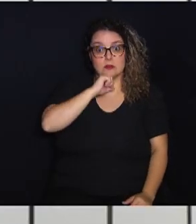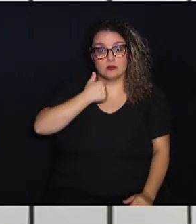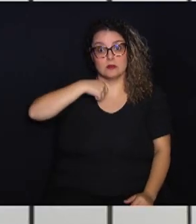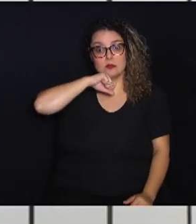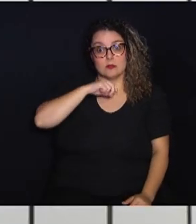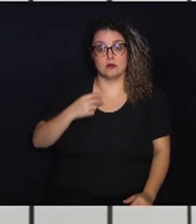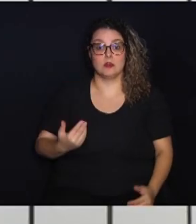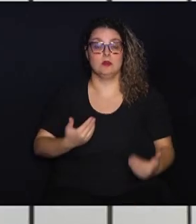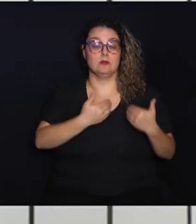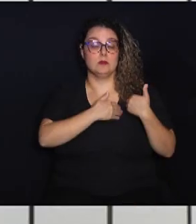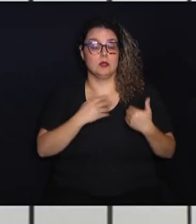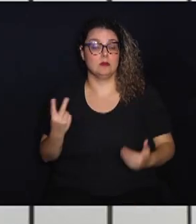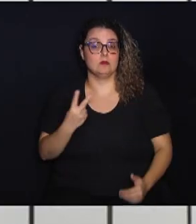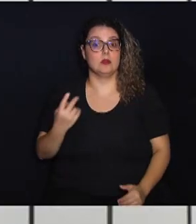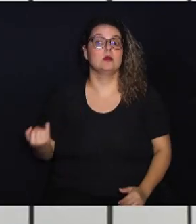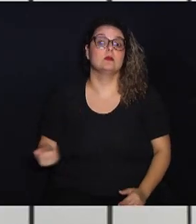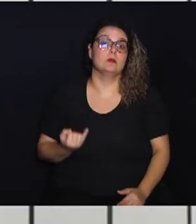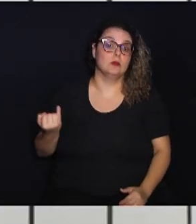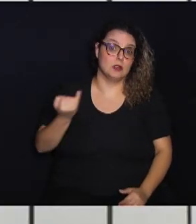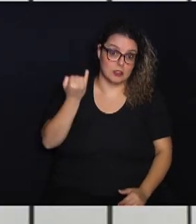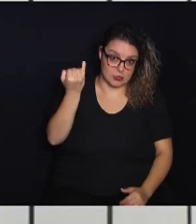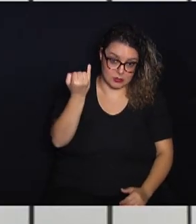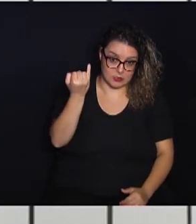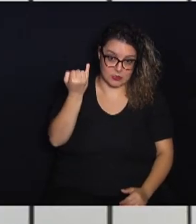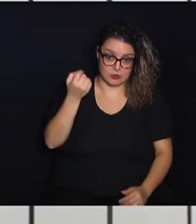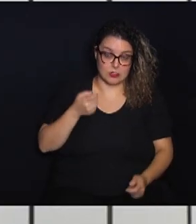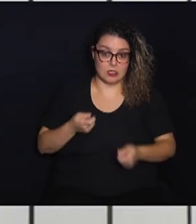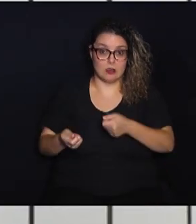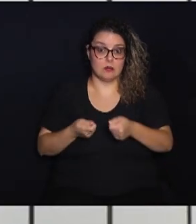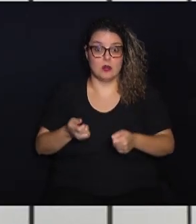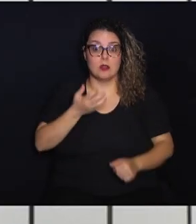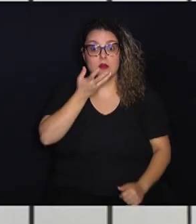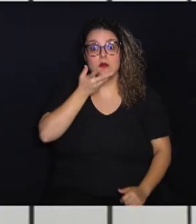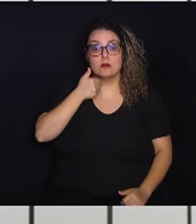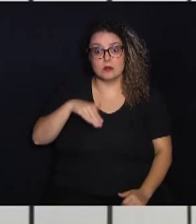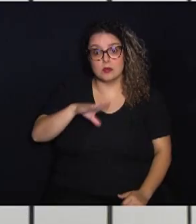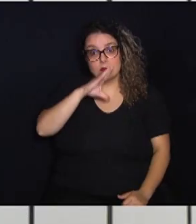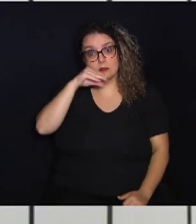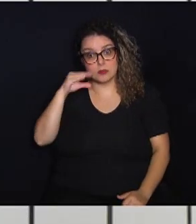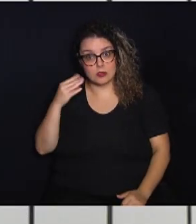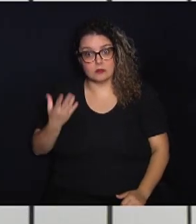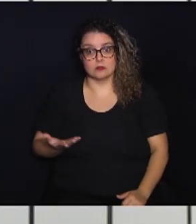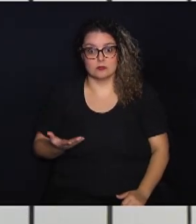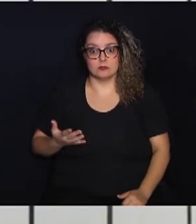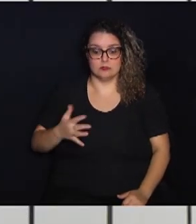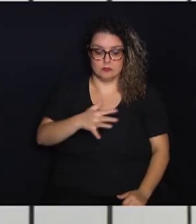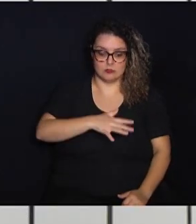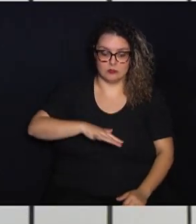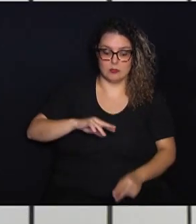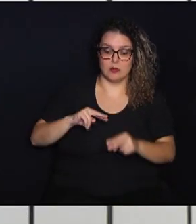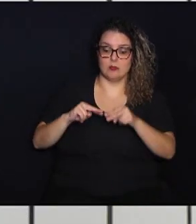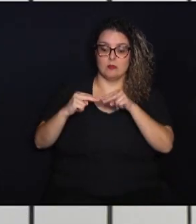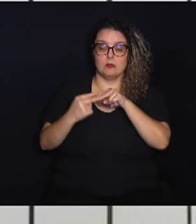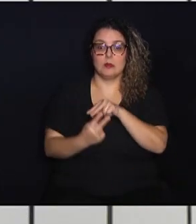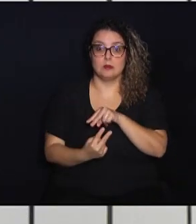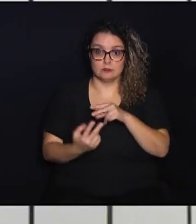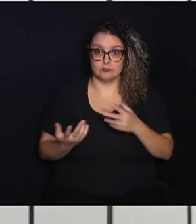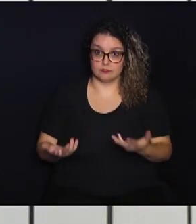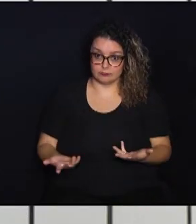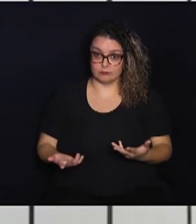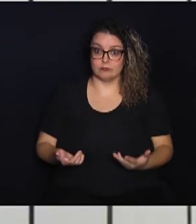ganha especial relevância sobre o controle das crianças e dos adolescentes no âmbito virtual,